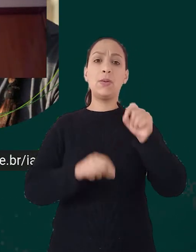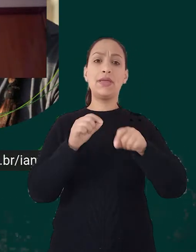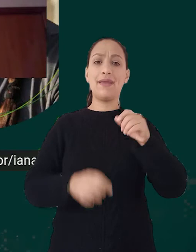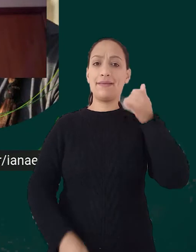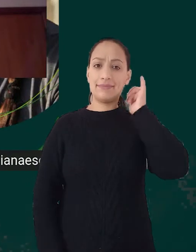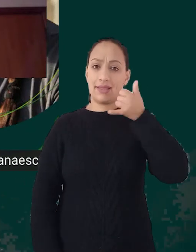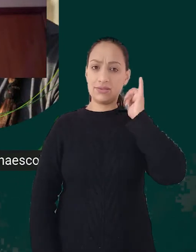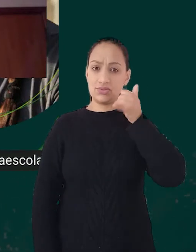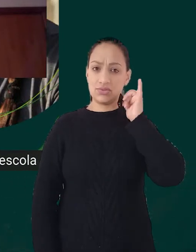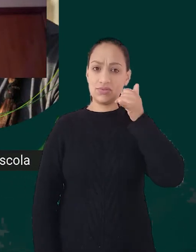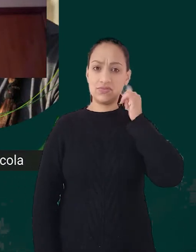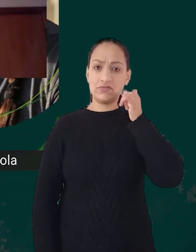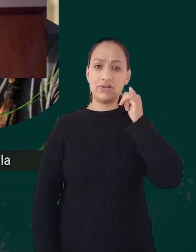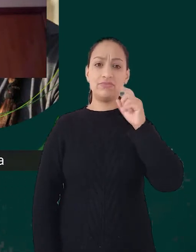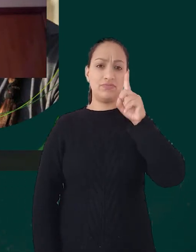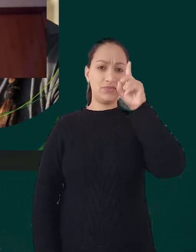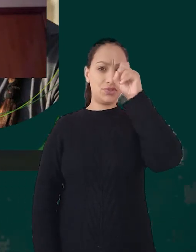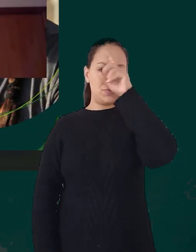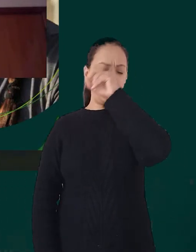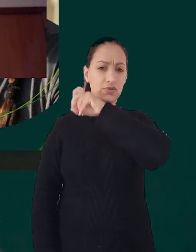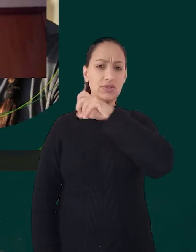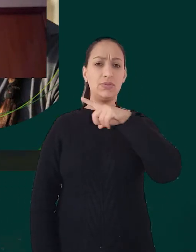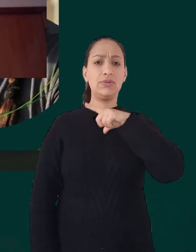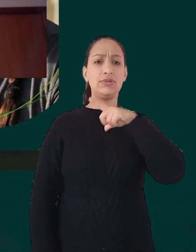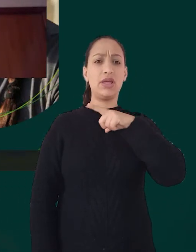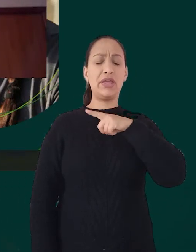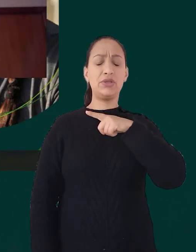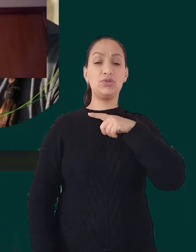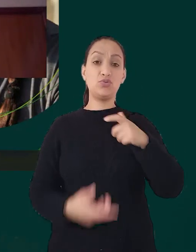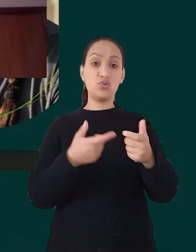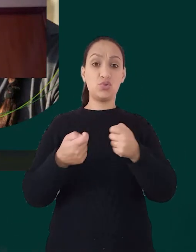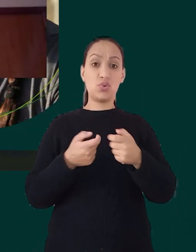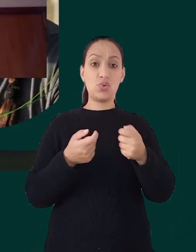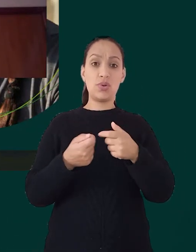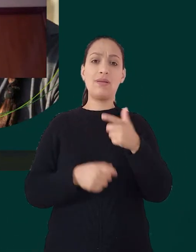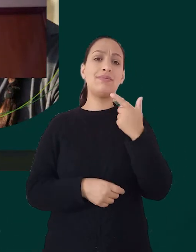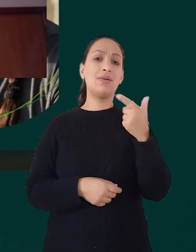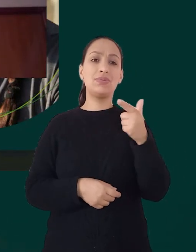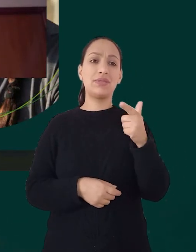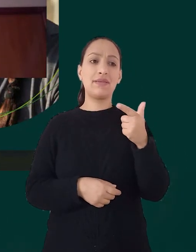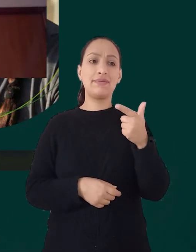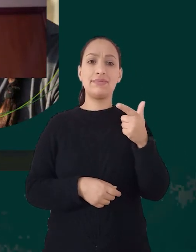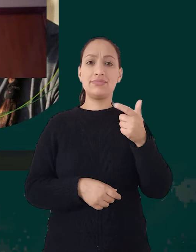narrativa. Dificilmente a gente tem um jogo que não tenha uma narrativa, que não tenha uma história,